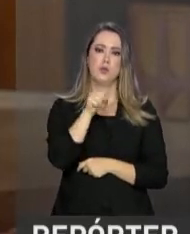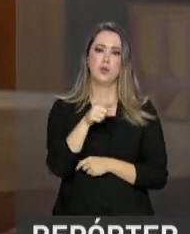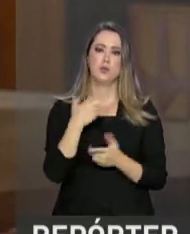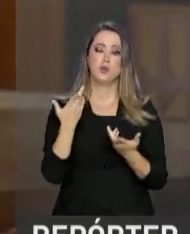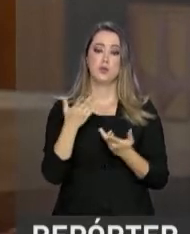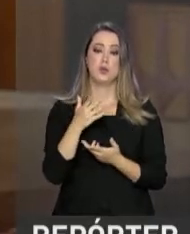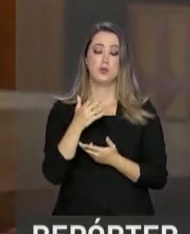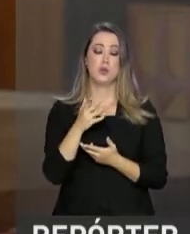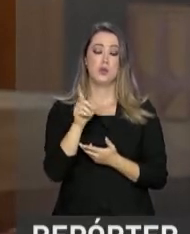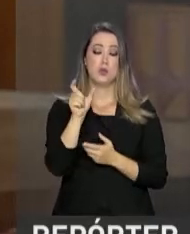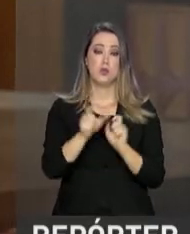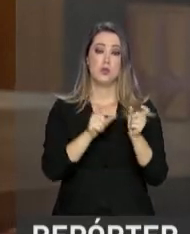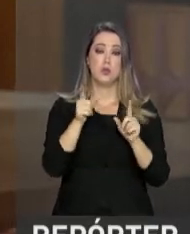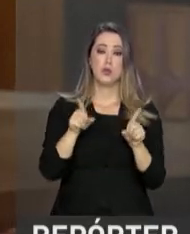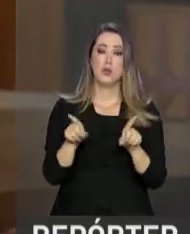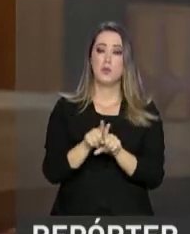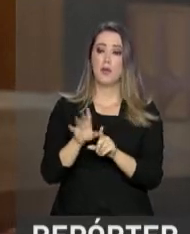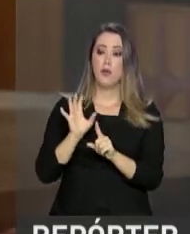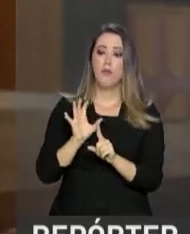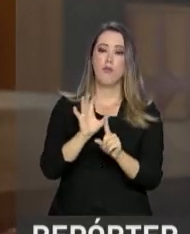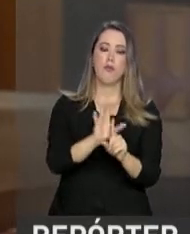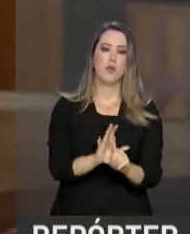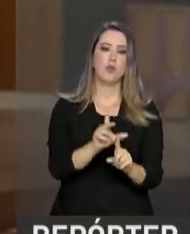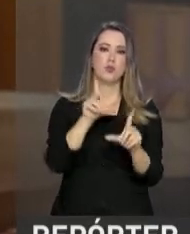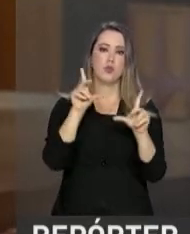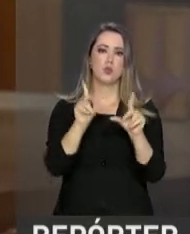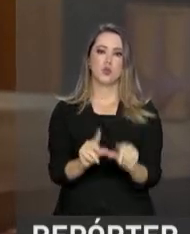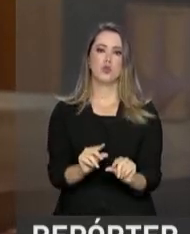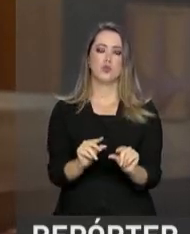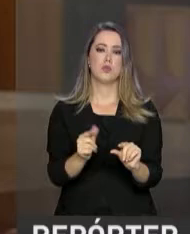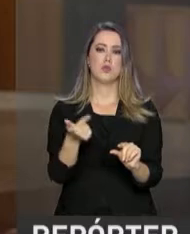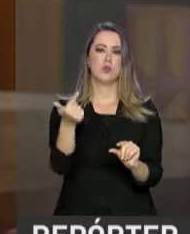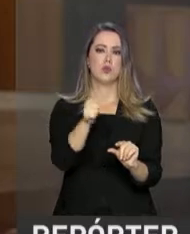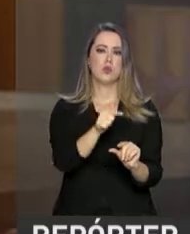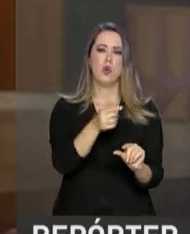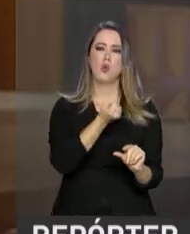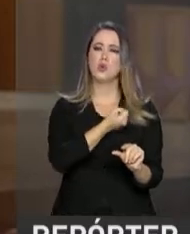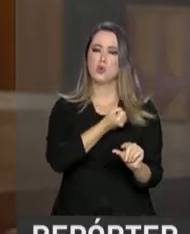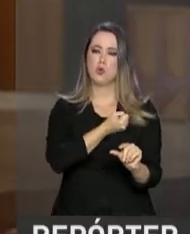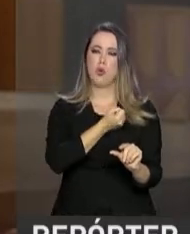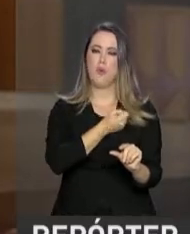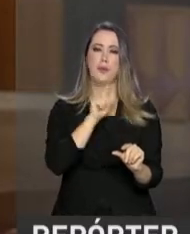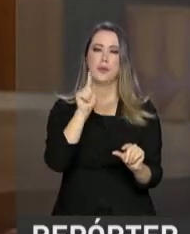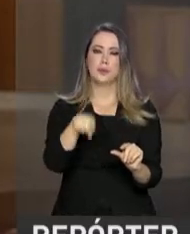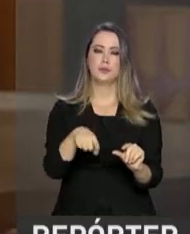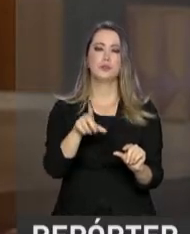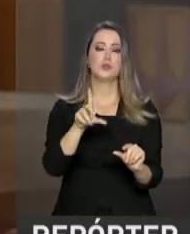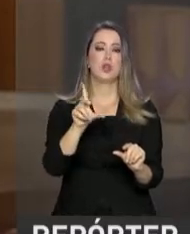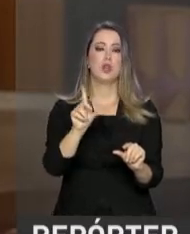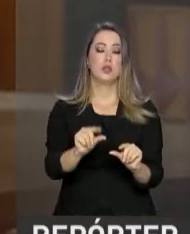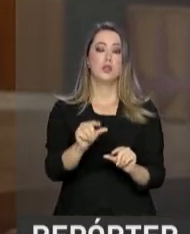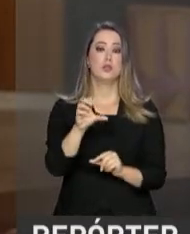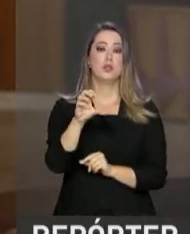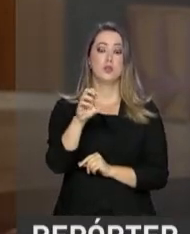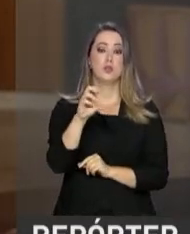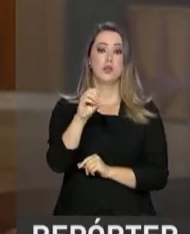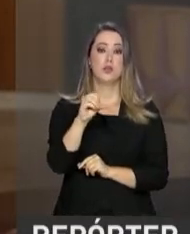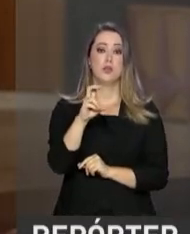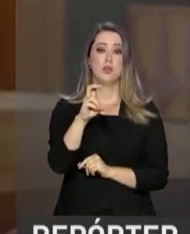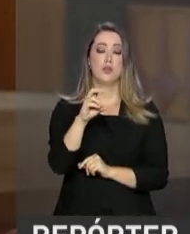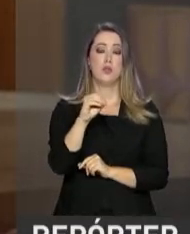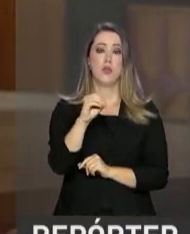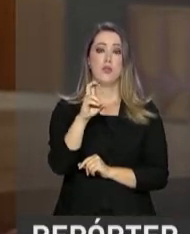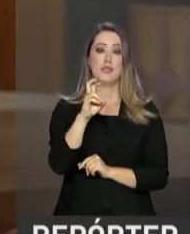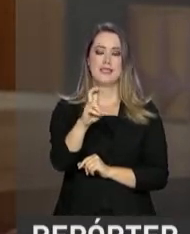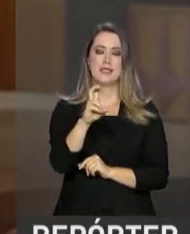e do número de acidentes refletiu também em uma redução de outros índices foram aí 905 feridos e 70